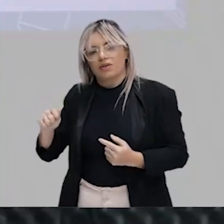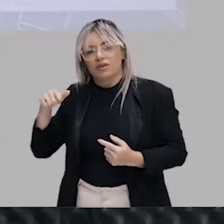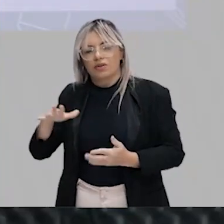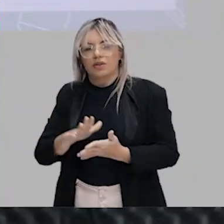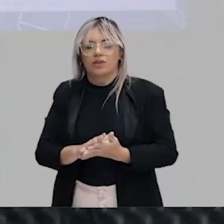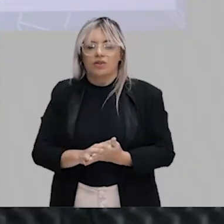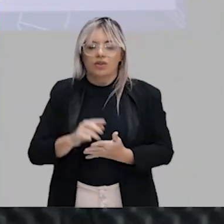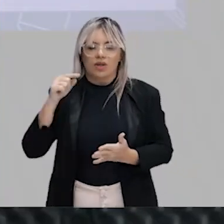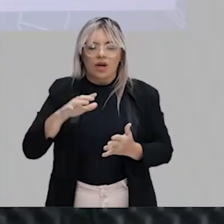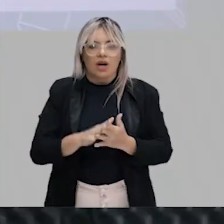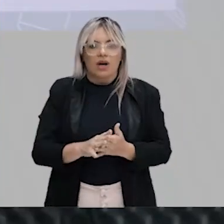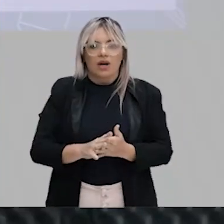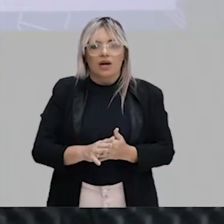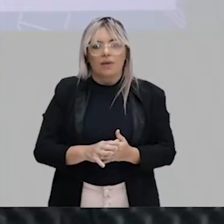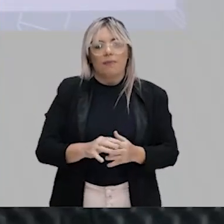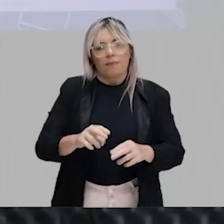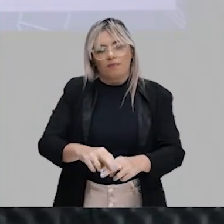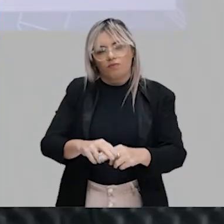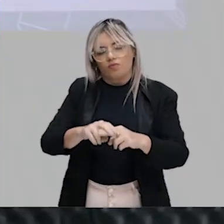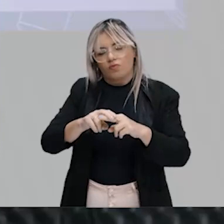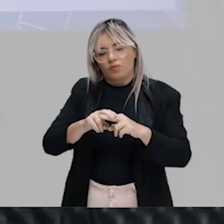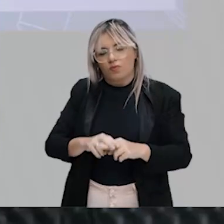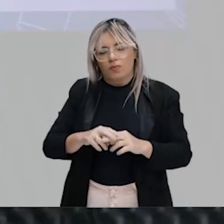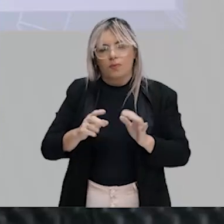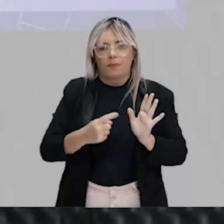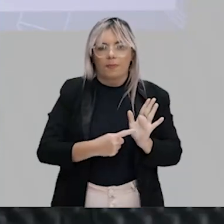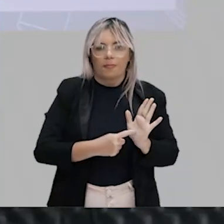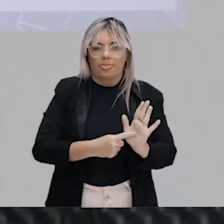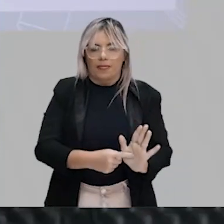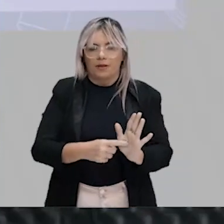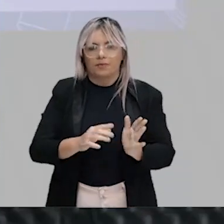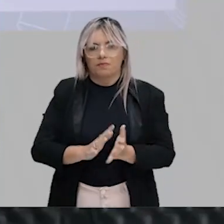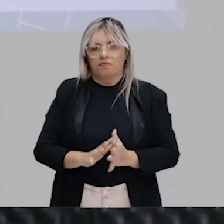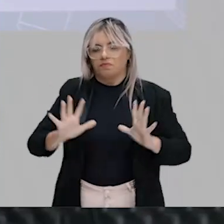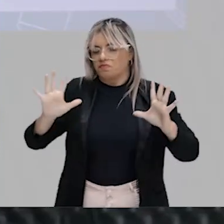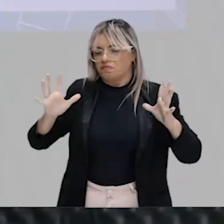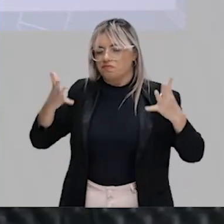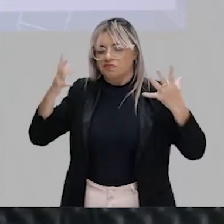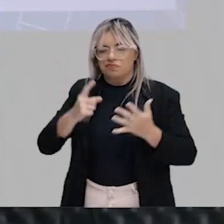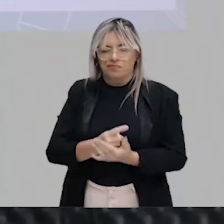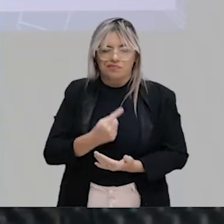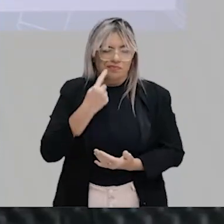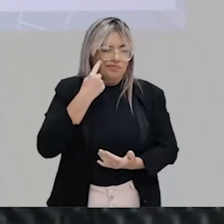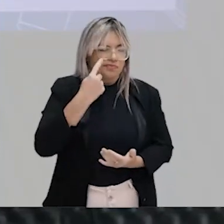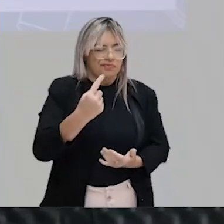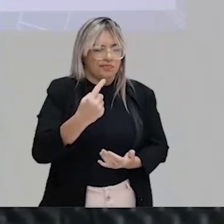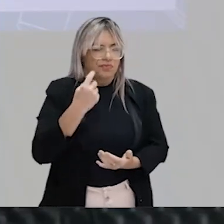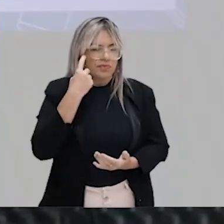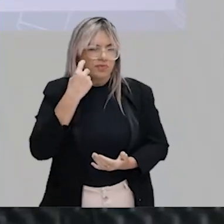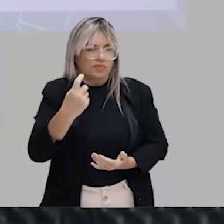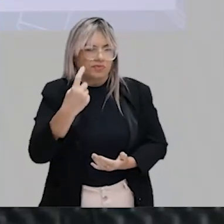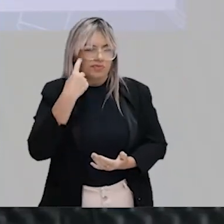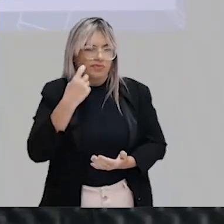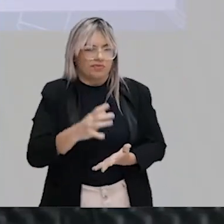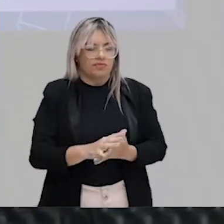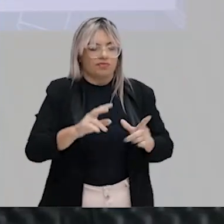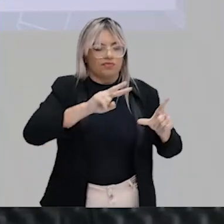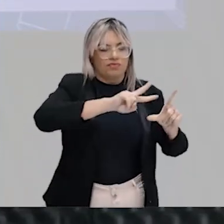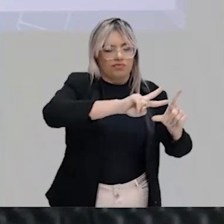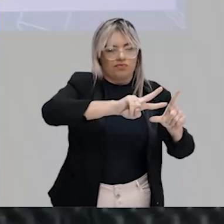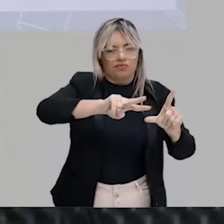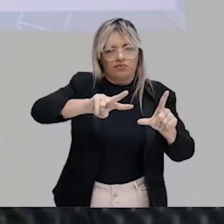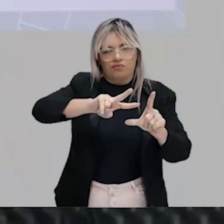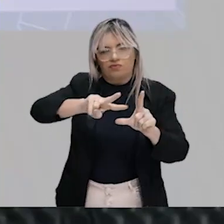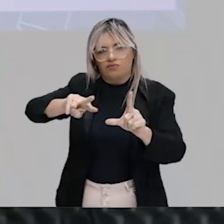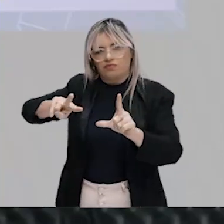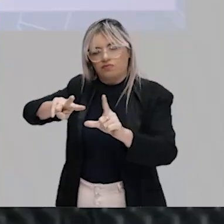tornando essas apresentações um pouco mais, digamos, espetaculares. mais midiáticas, vai atraindo